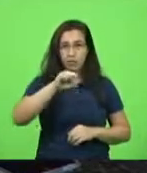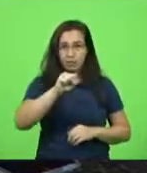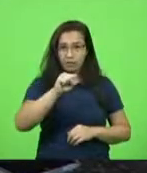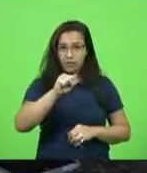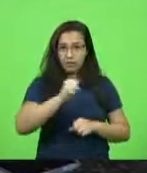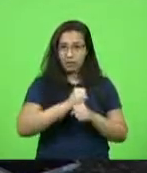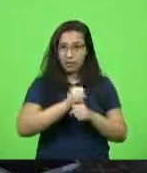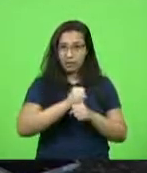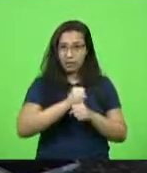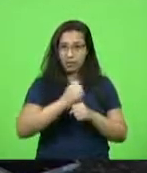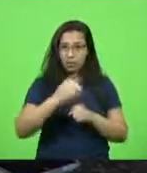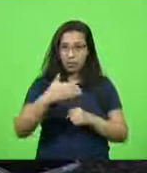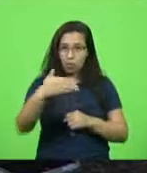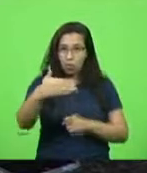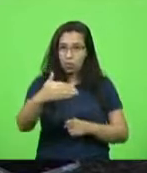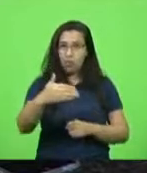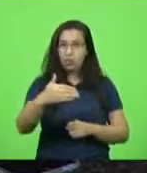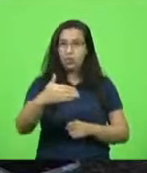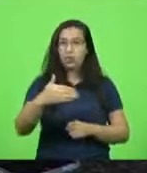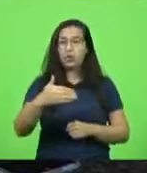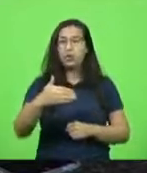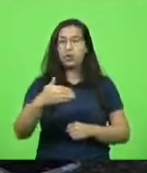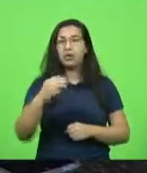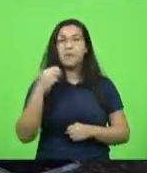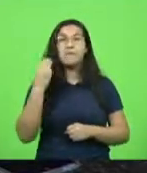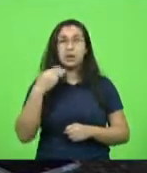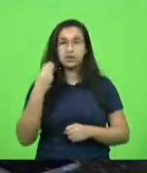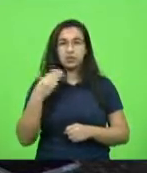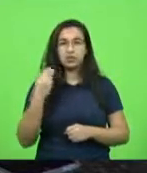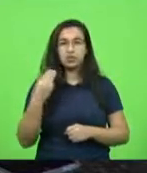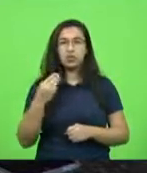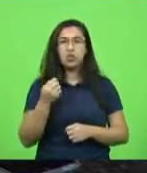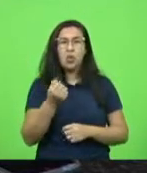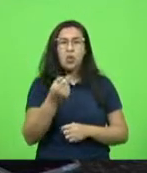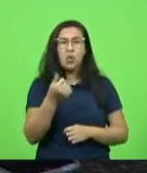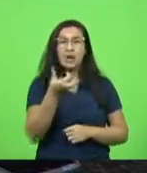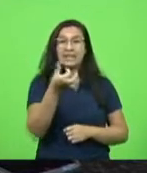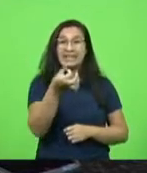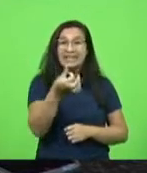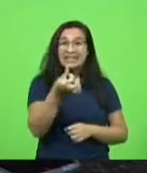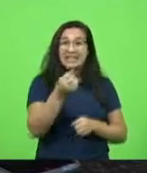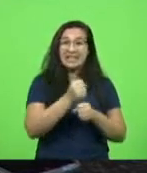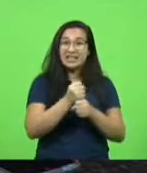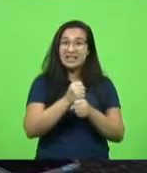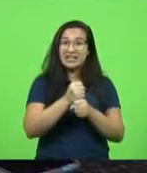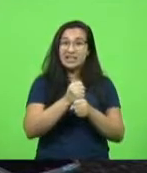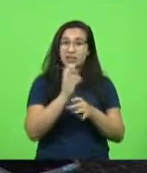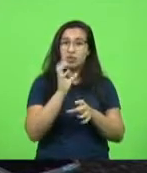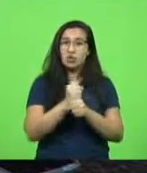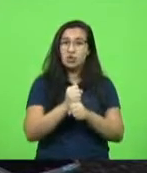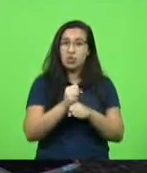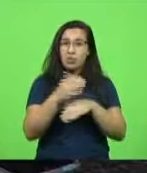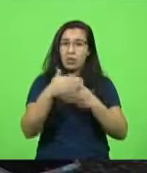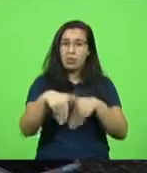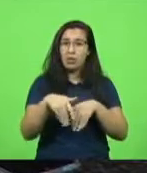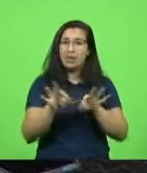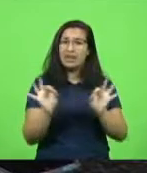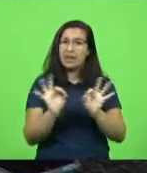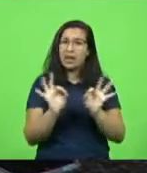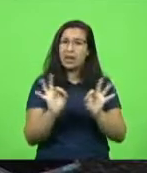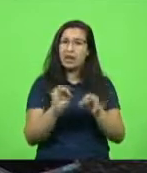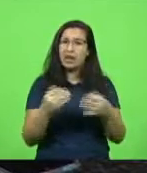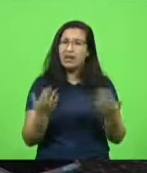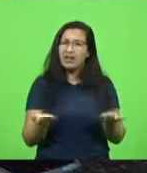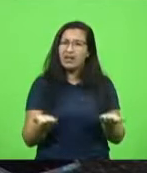ali Deputado Marcos Machado quase seis anos sem ter um concurso você não consegue fazer com que o